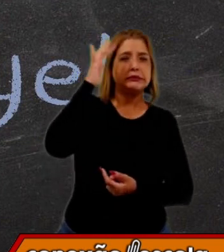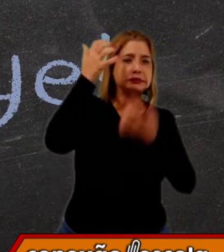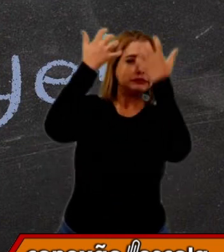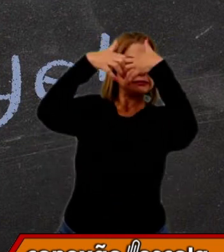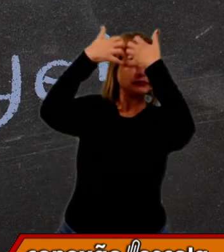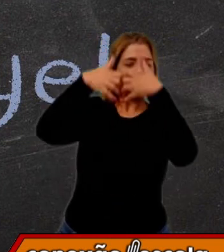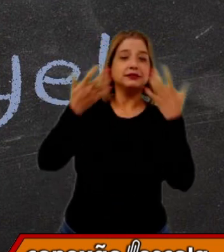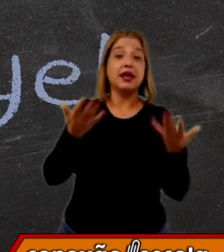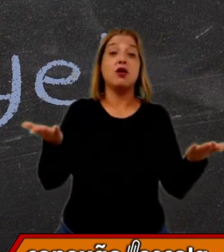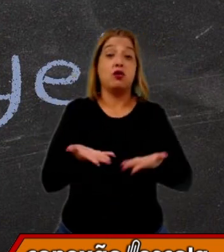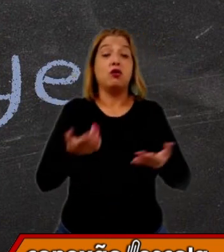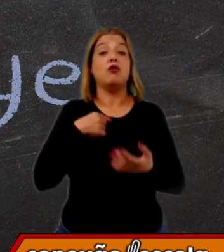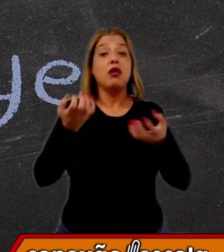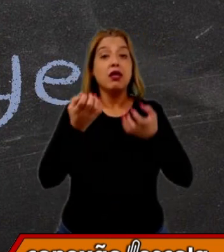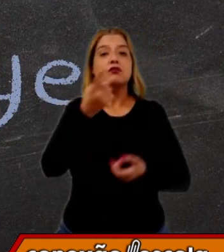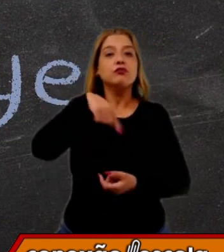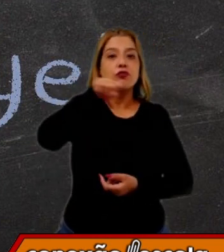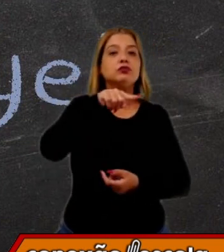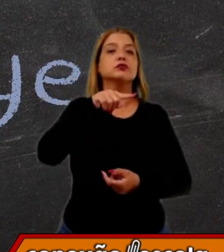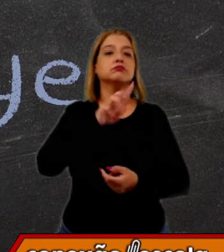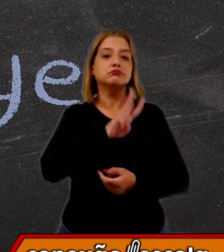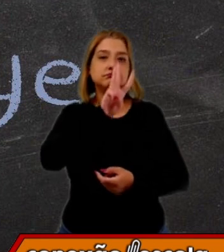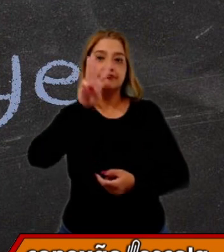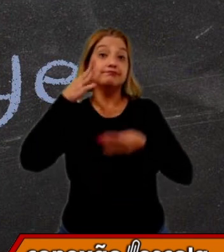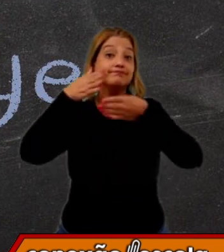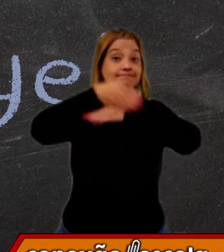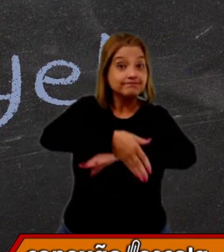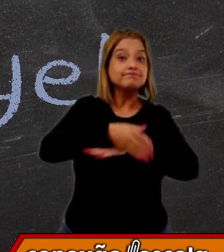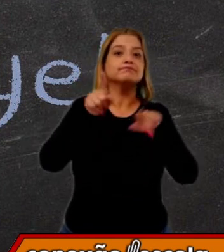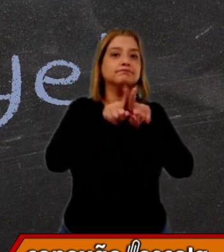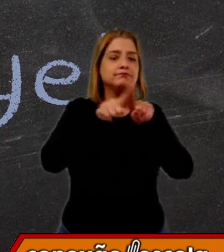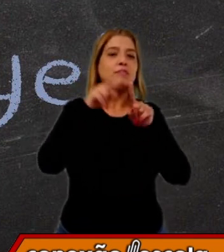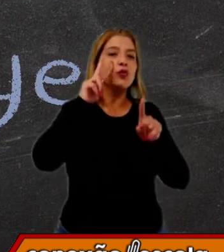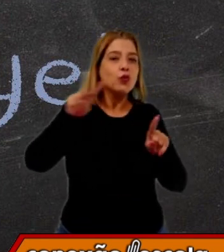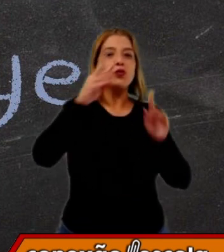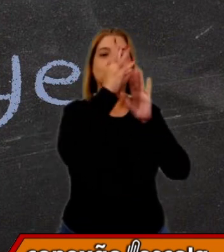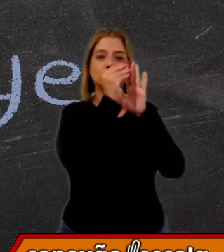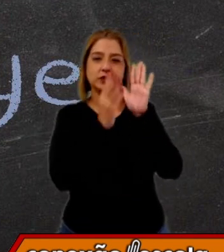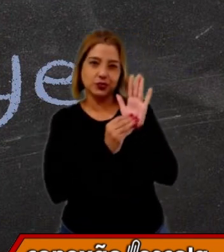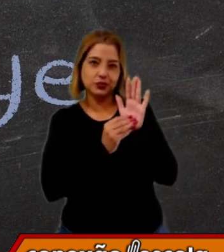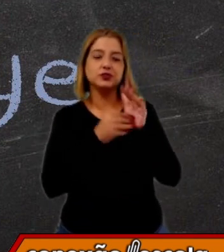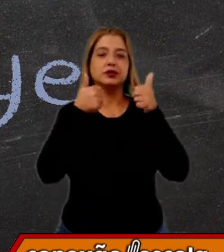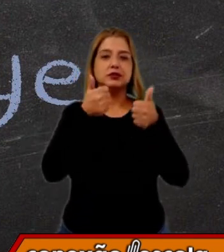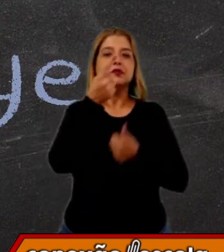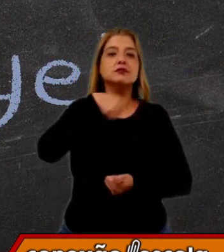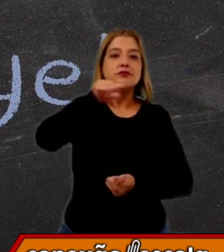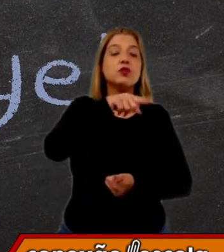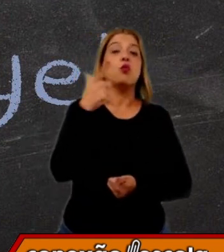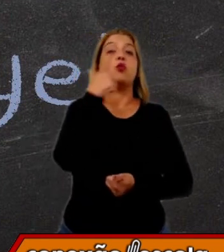pouquinho e eu quero que vocês e no portal acesse esse conteúdo tá bom para que vocês